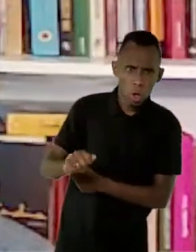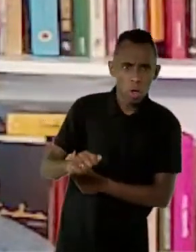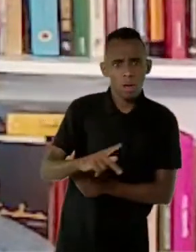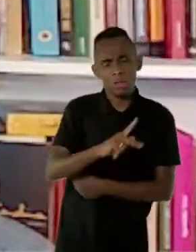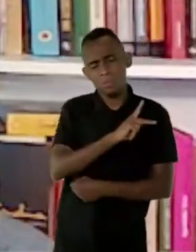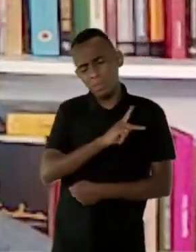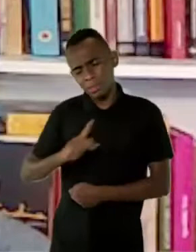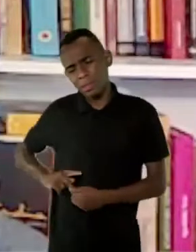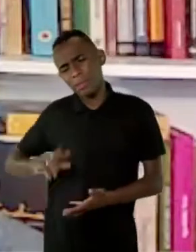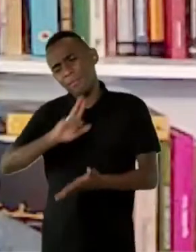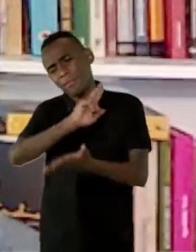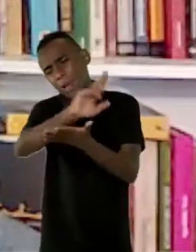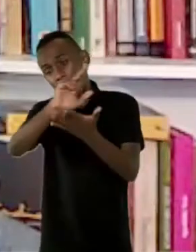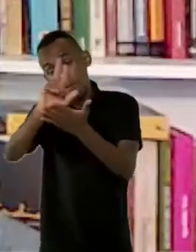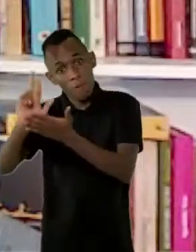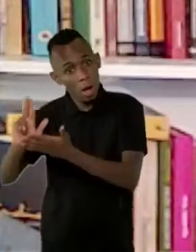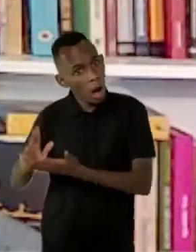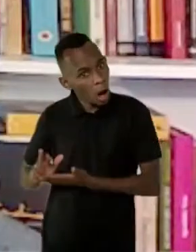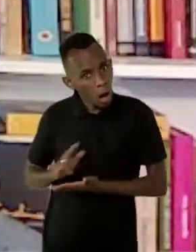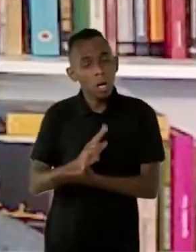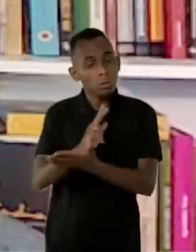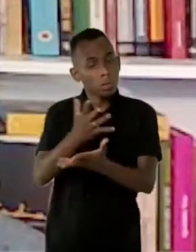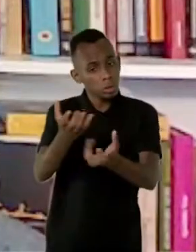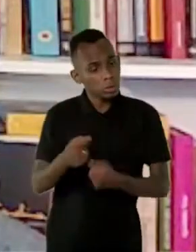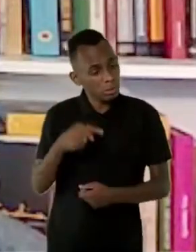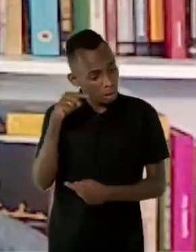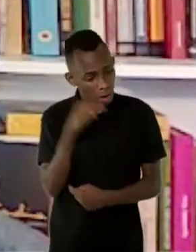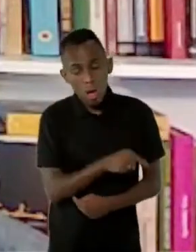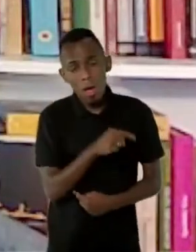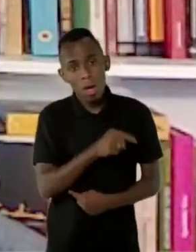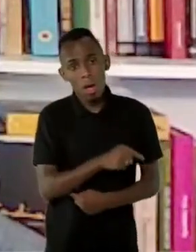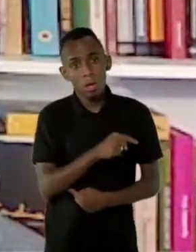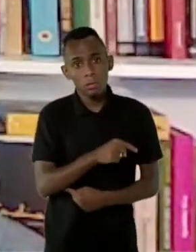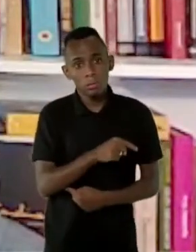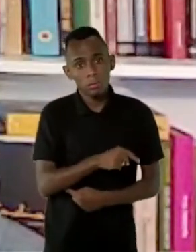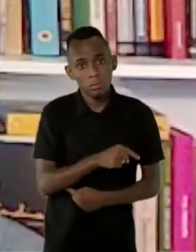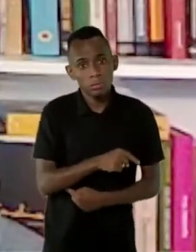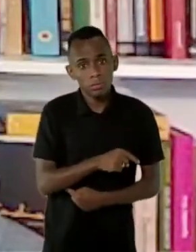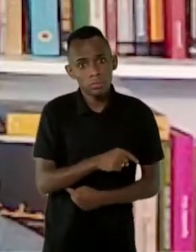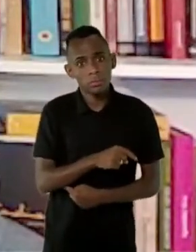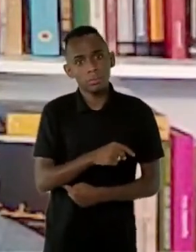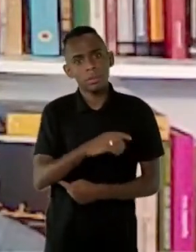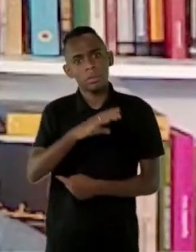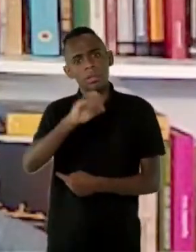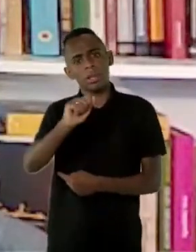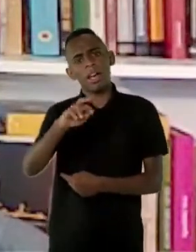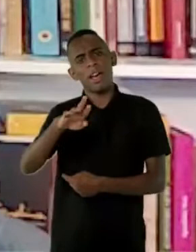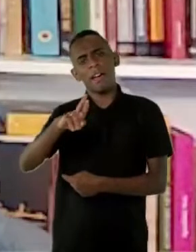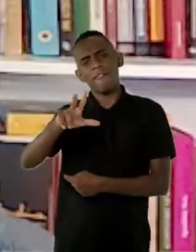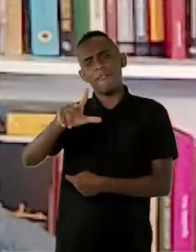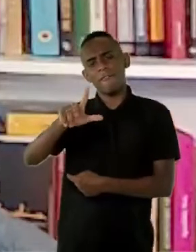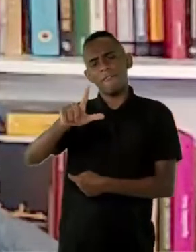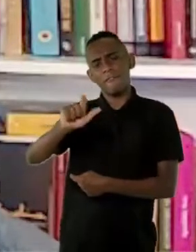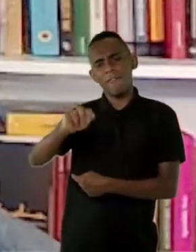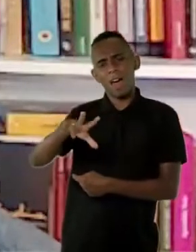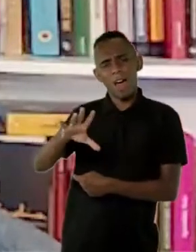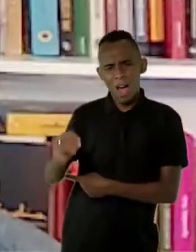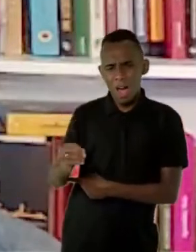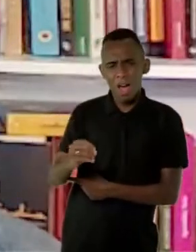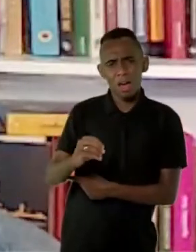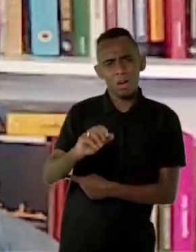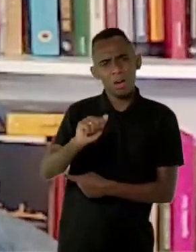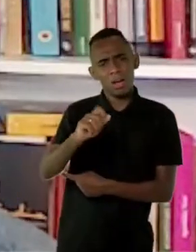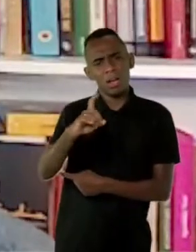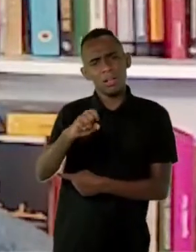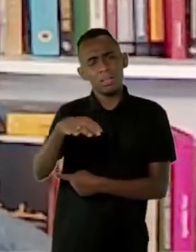Jânio Quadros, essa turma toda, Carvalho Pinto, Ademar de Barros, essa turma